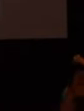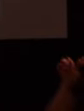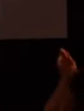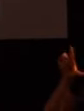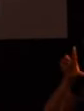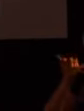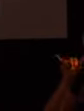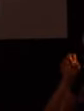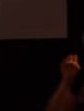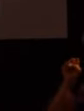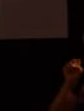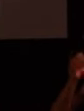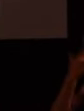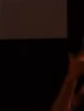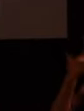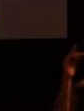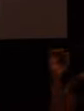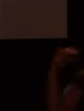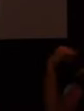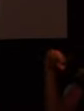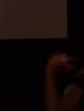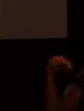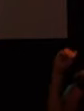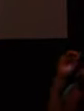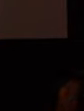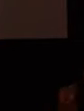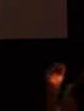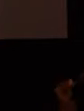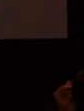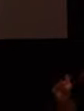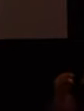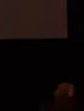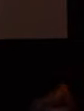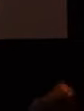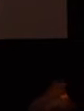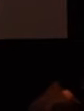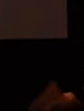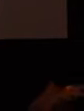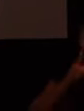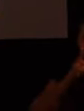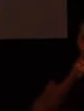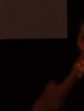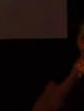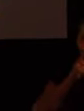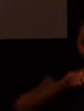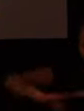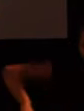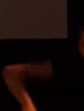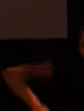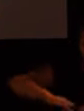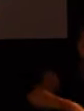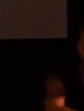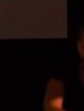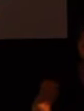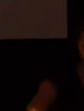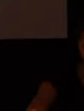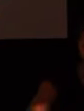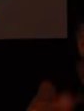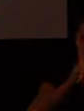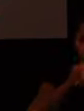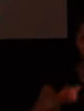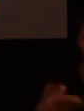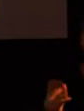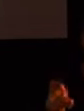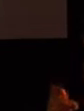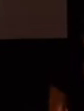altura, mas o meu terreno é mais elevado, ele já está 10 metros acima do nível da praia. Ele já perdeu 10 metros do que ele teria